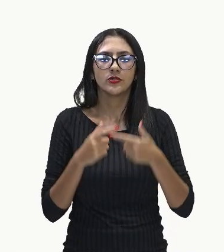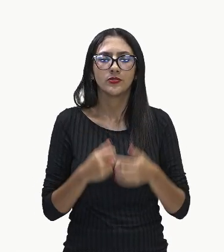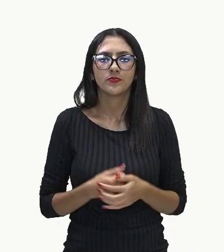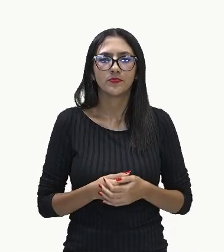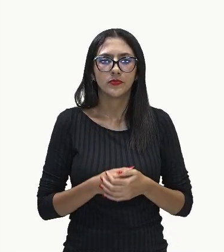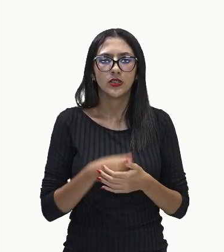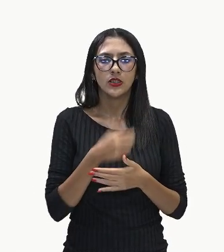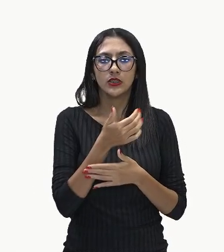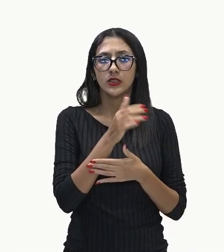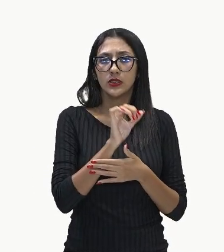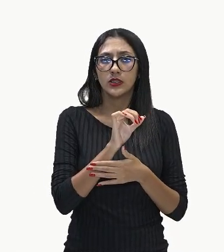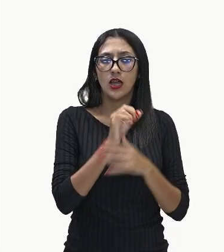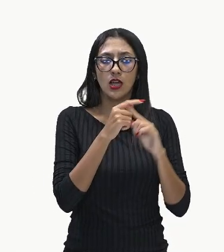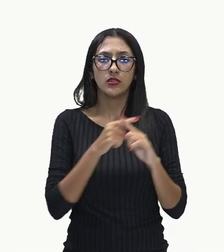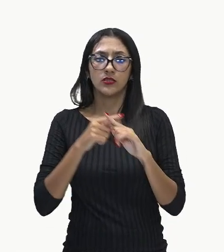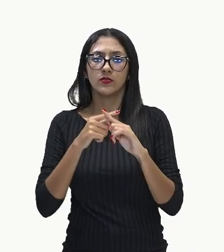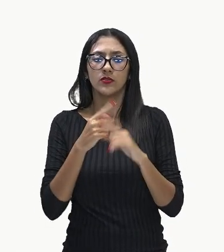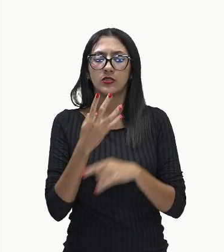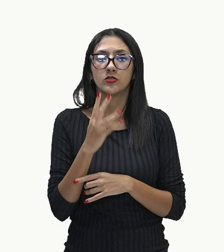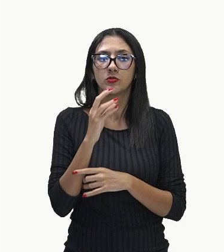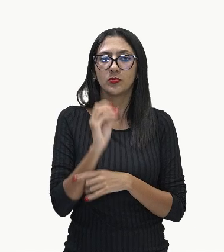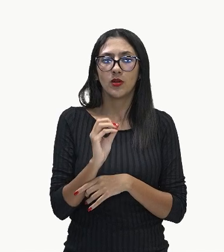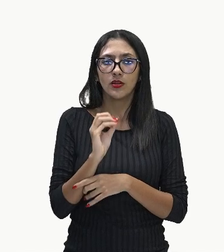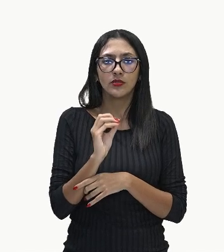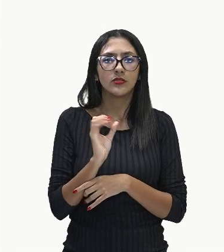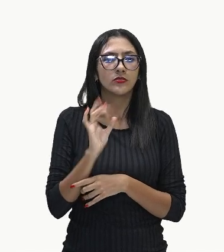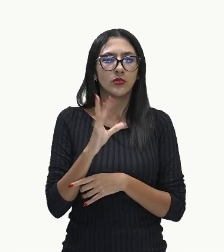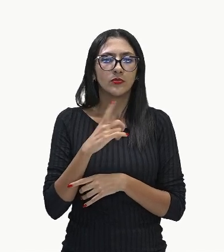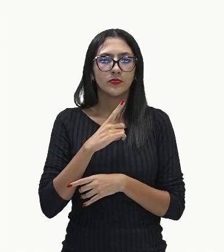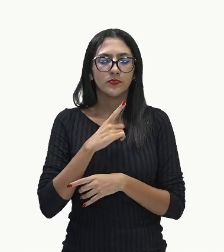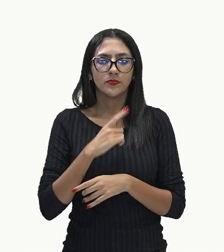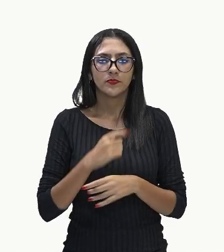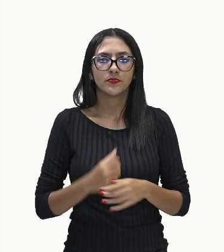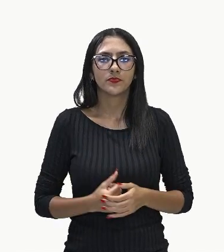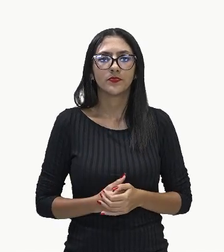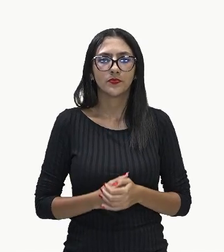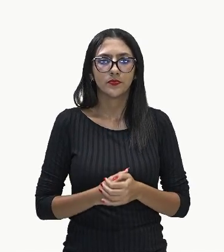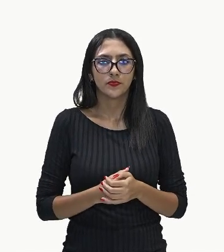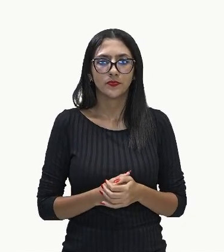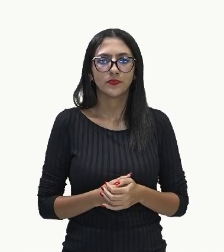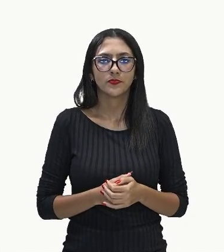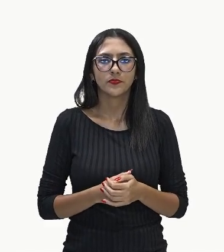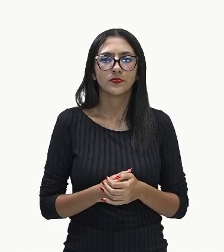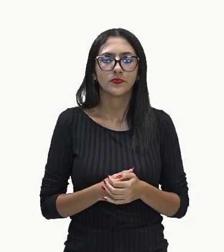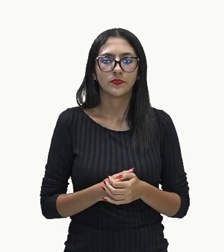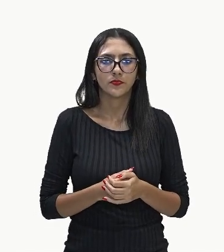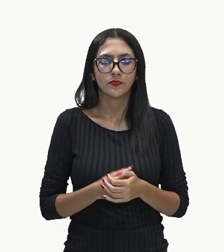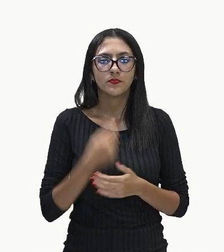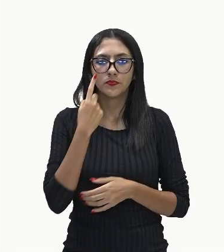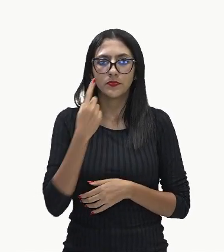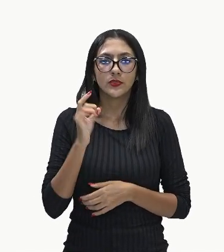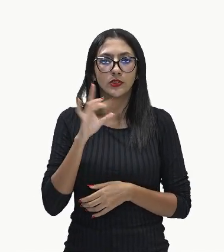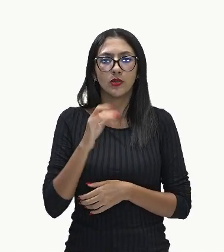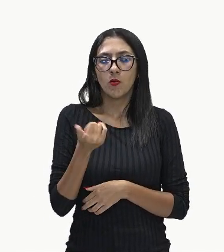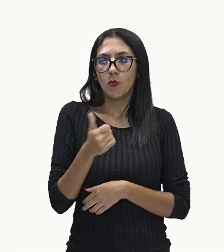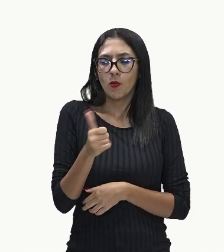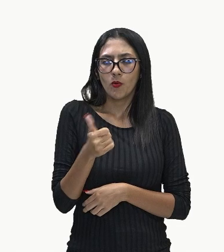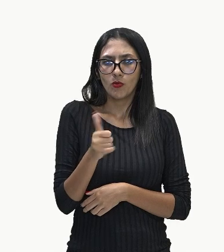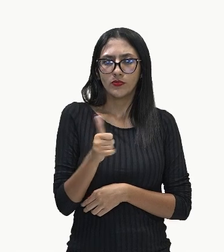40, olha aqui. E aí o 4 divide com 4, sobra apenas o